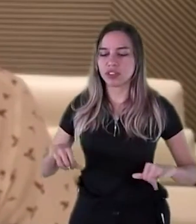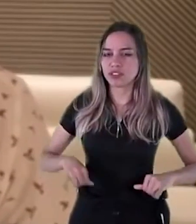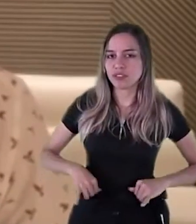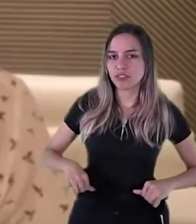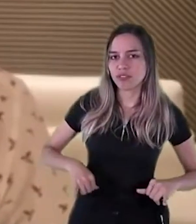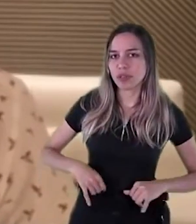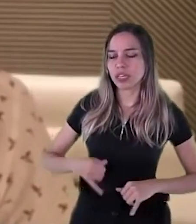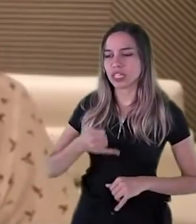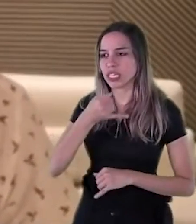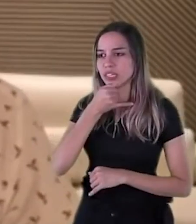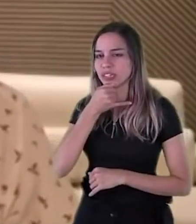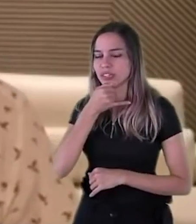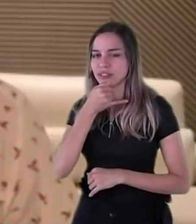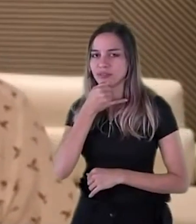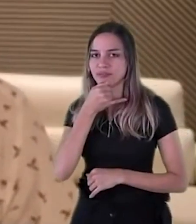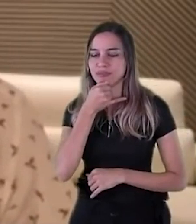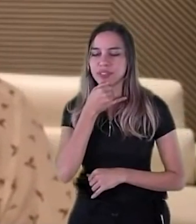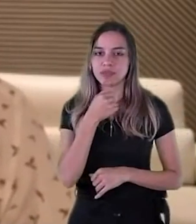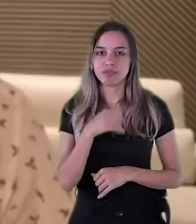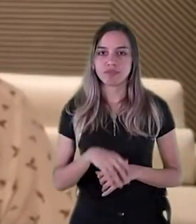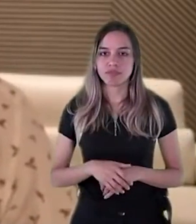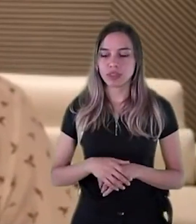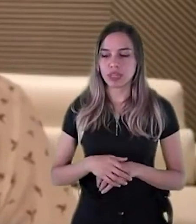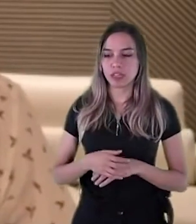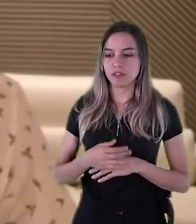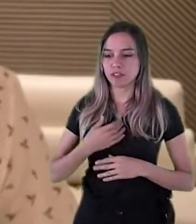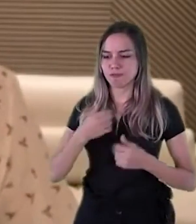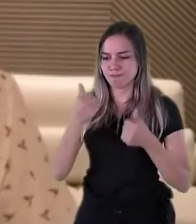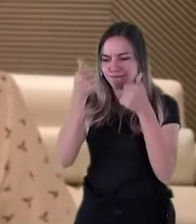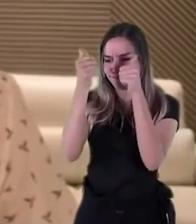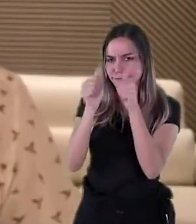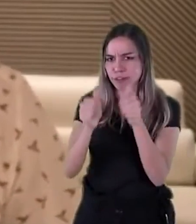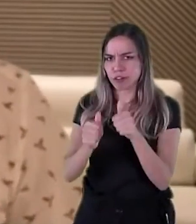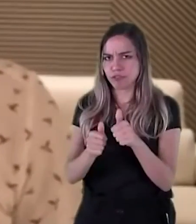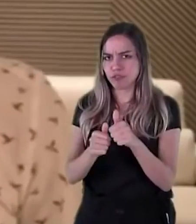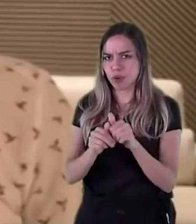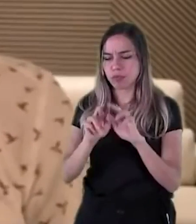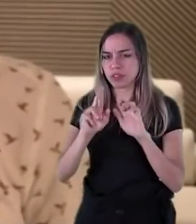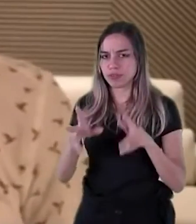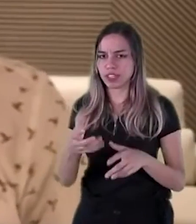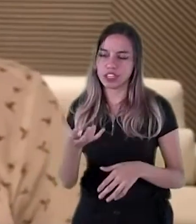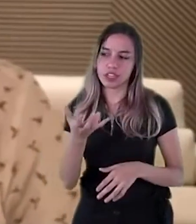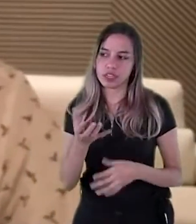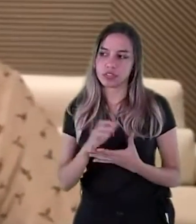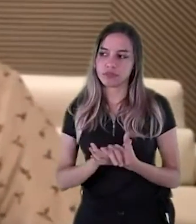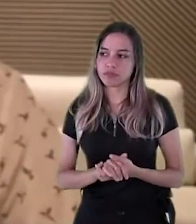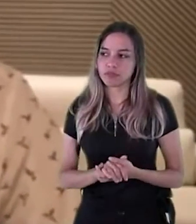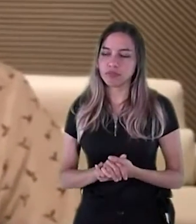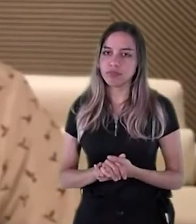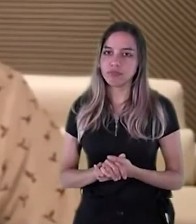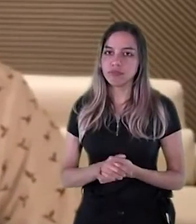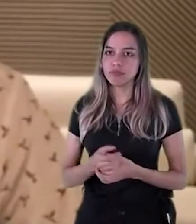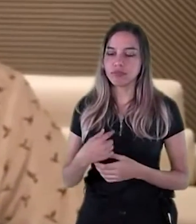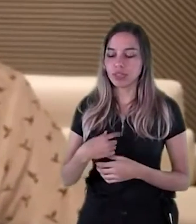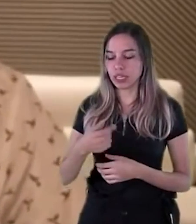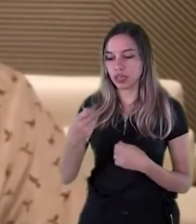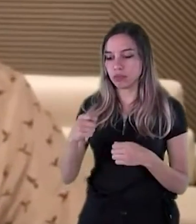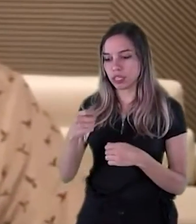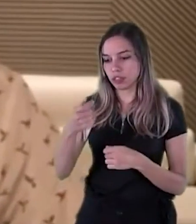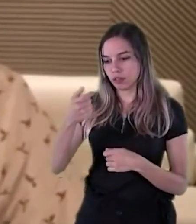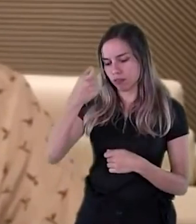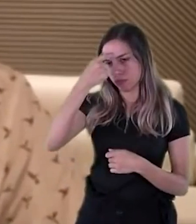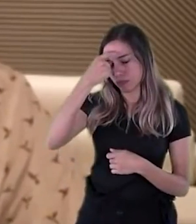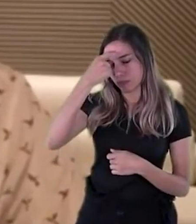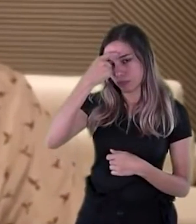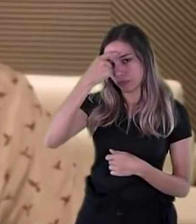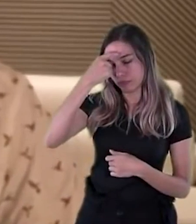se transformar nisso. Acho que é sempre bom a gente colocar à luz do nosso entendimento qual é a